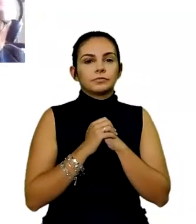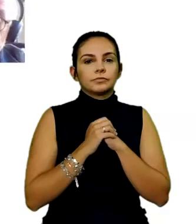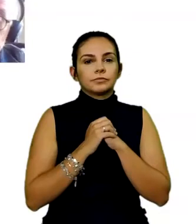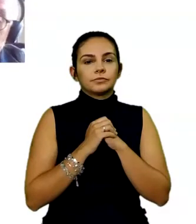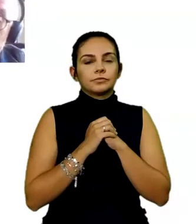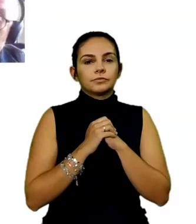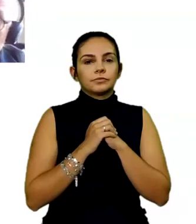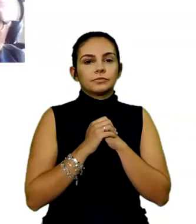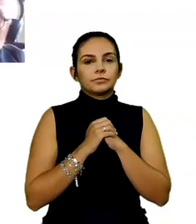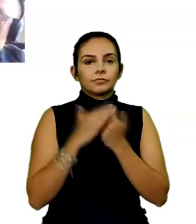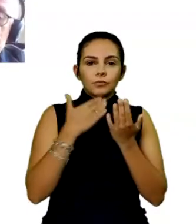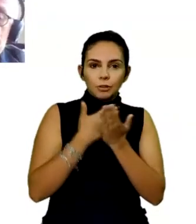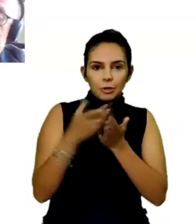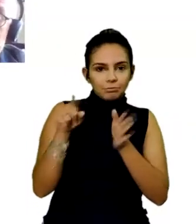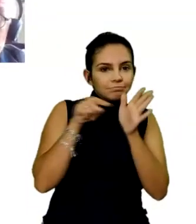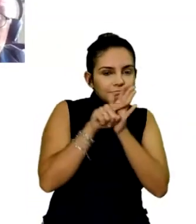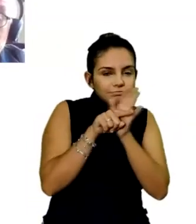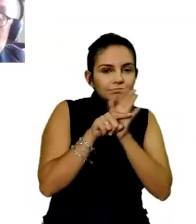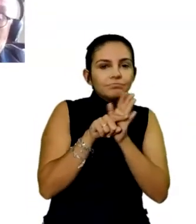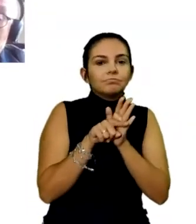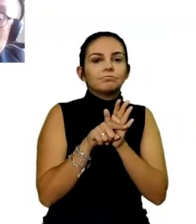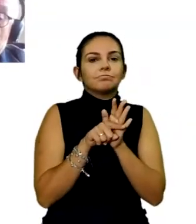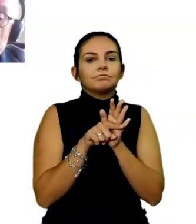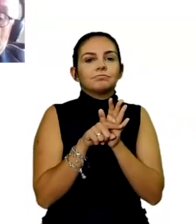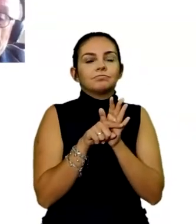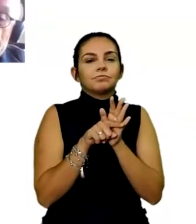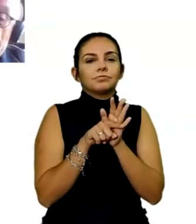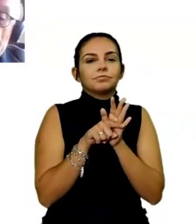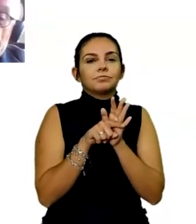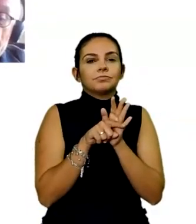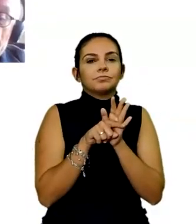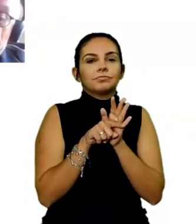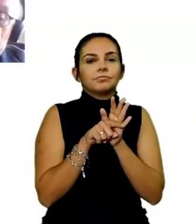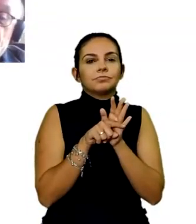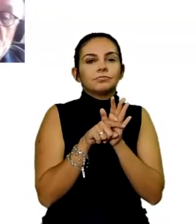ela começou a pesquisar.